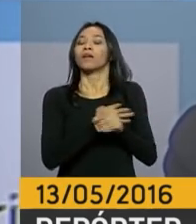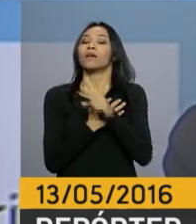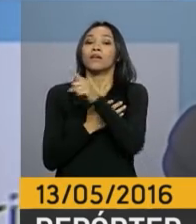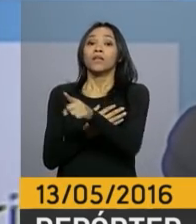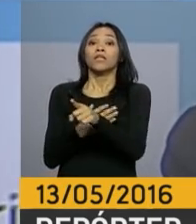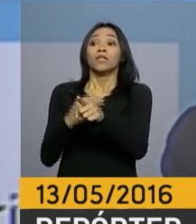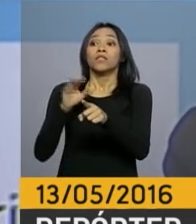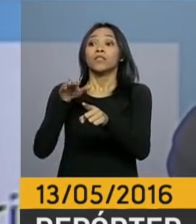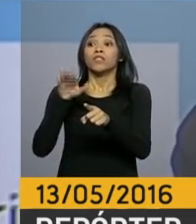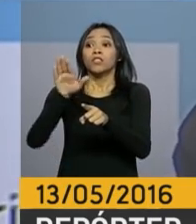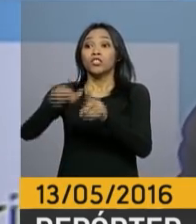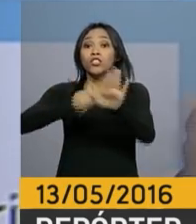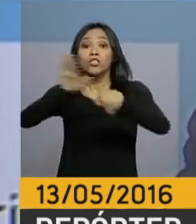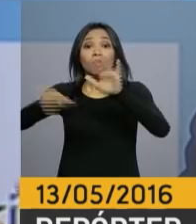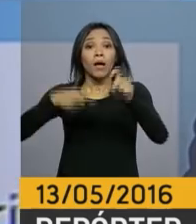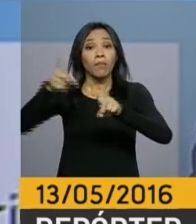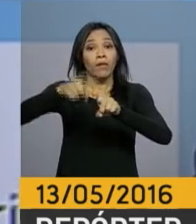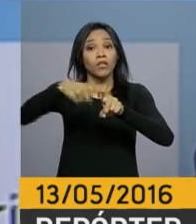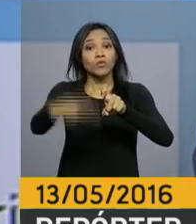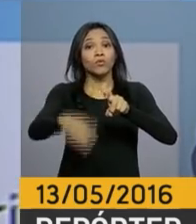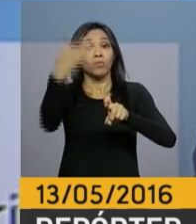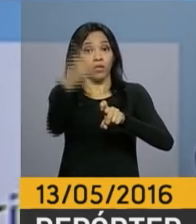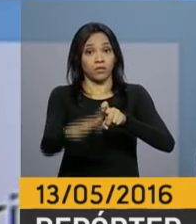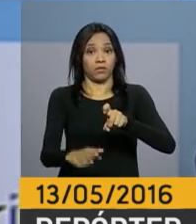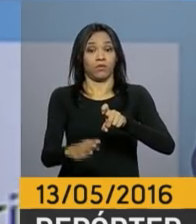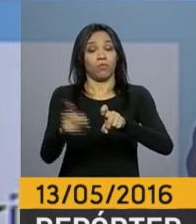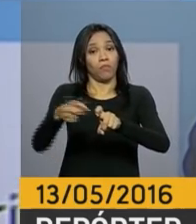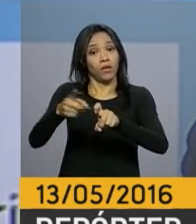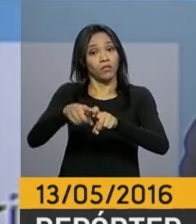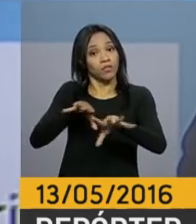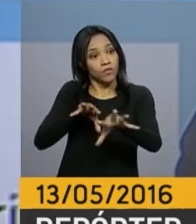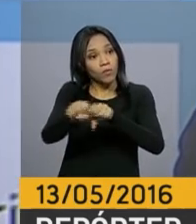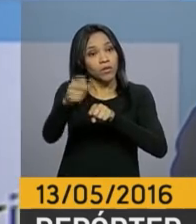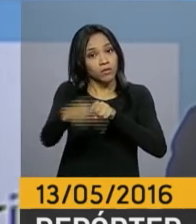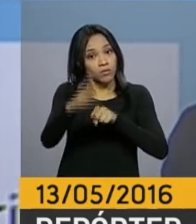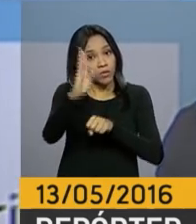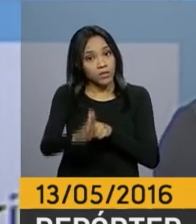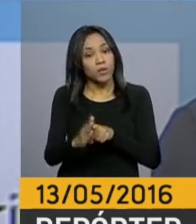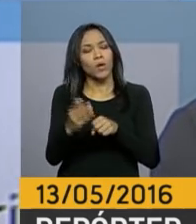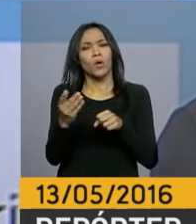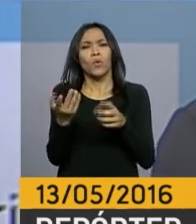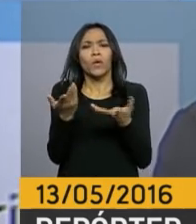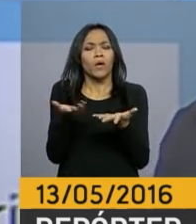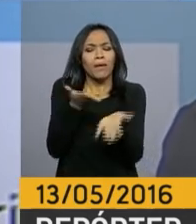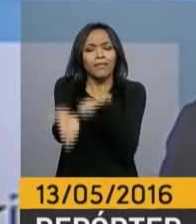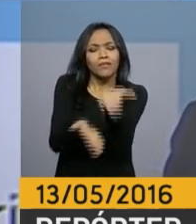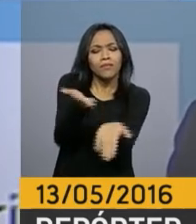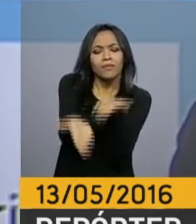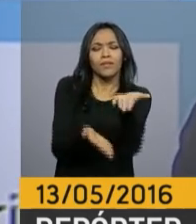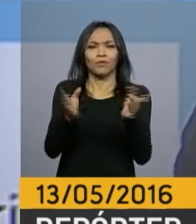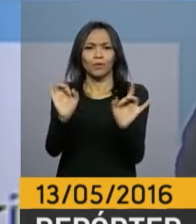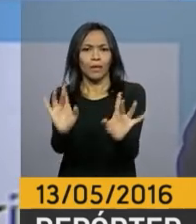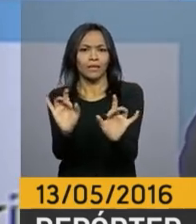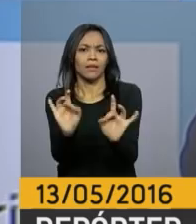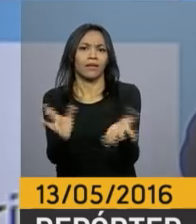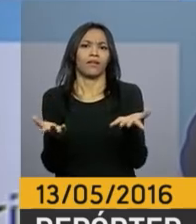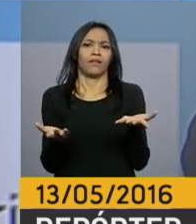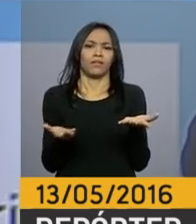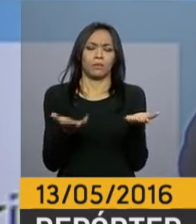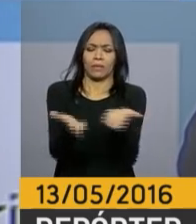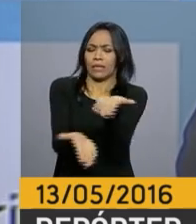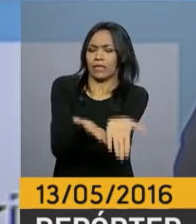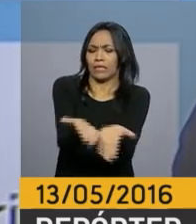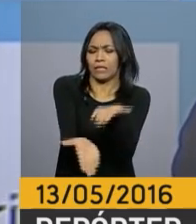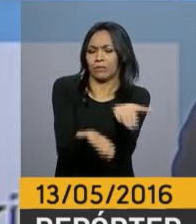de médicos brasileiros nós queremos eh oferecer um atendimento de qualidade um atendimento com com a